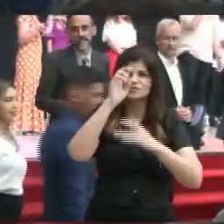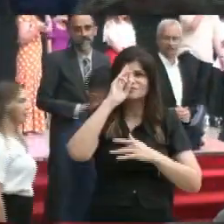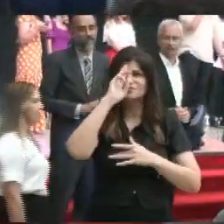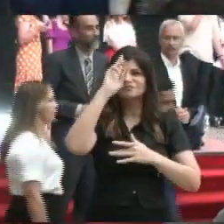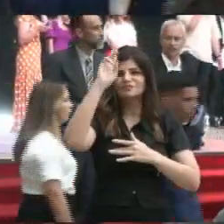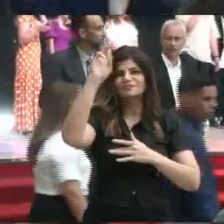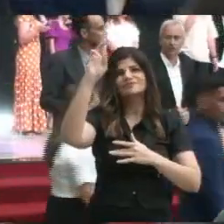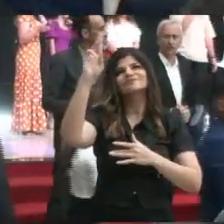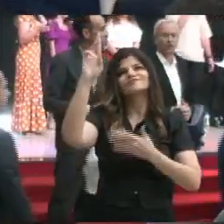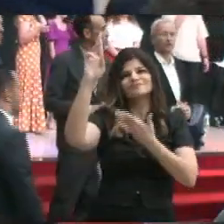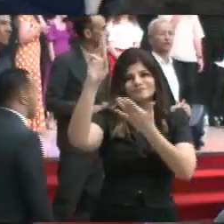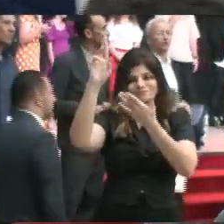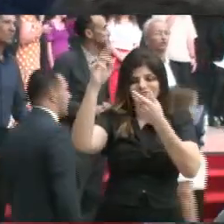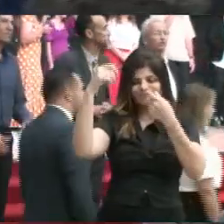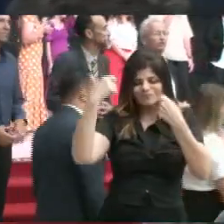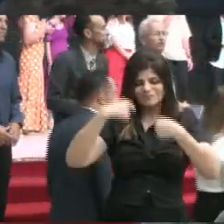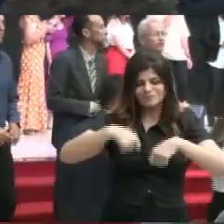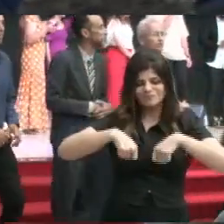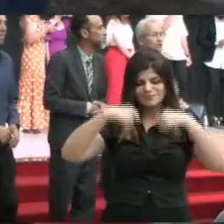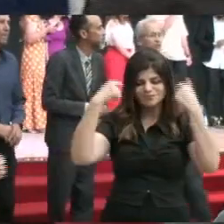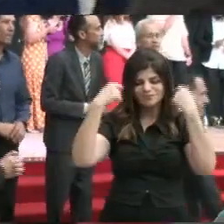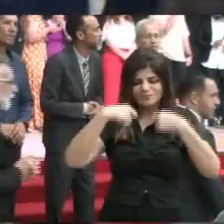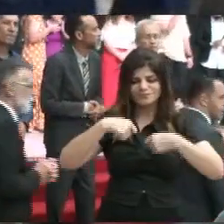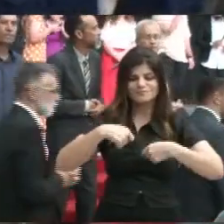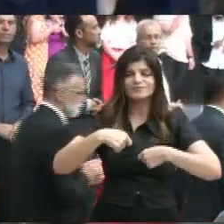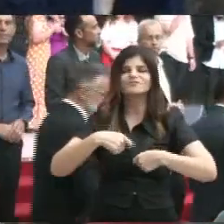ti, Senhor.